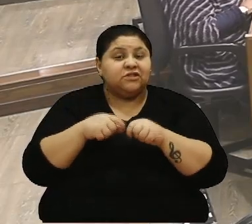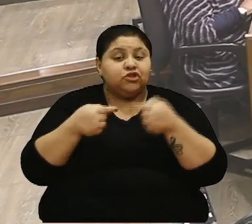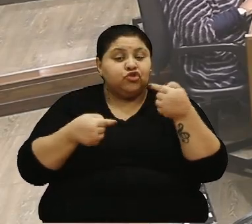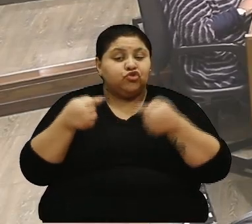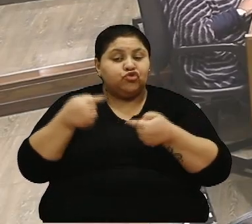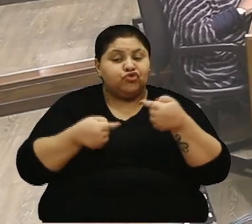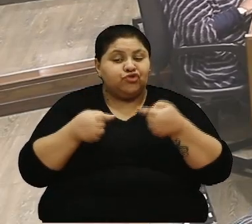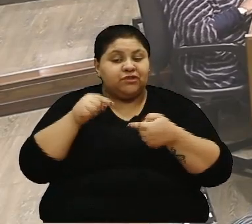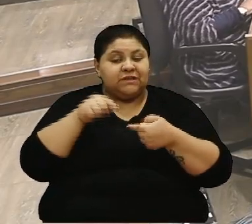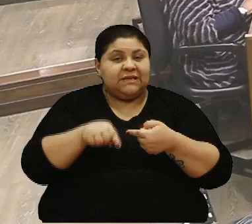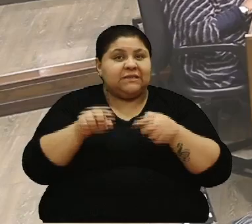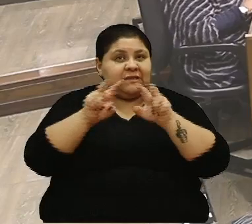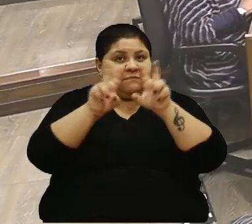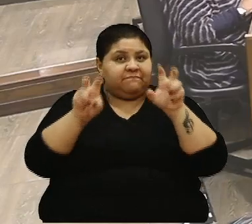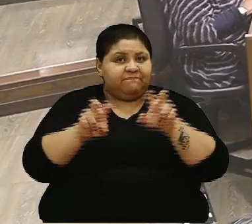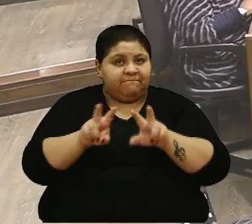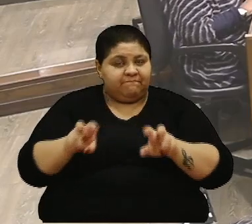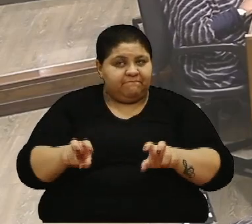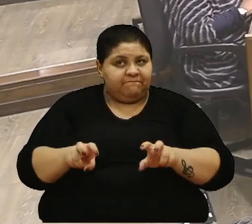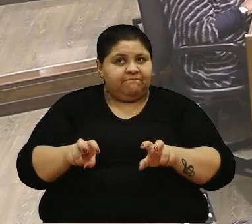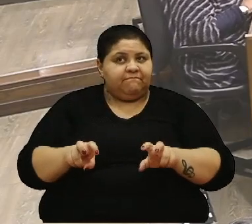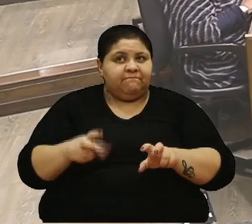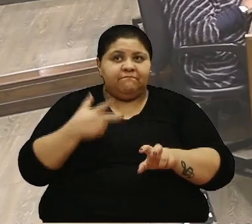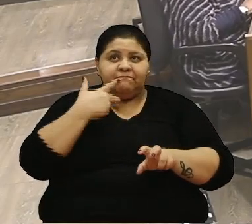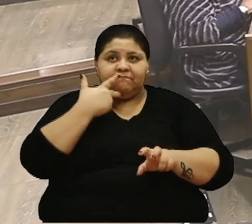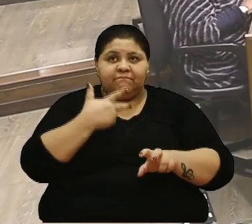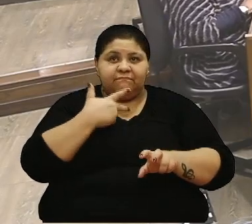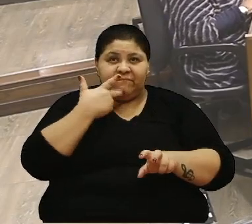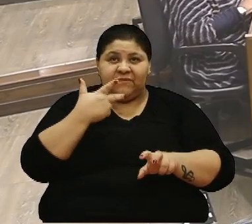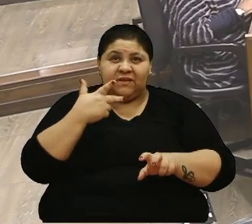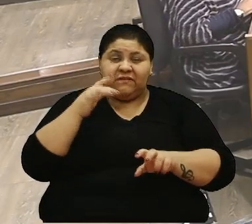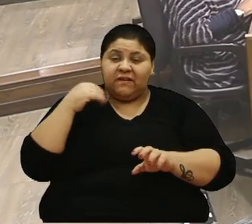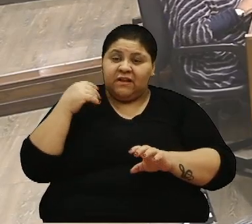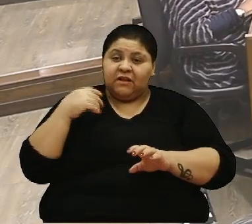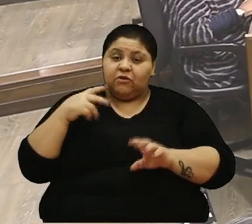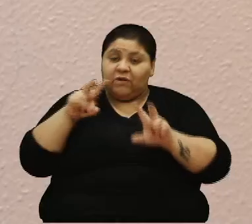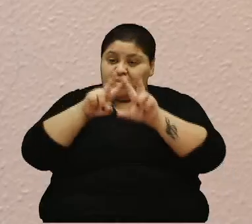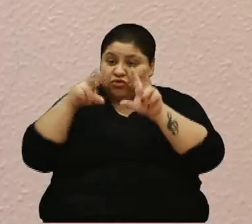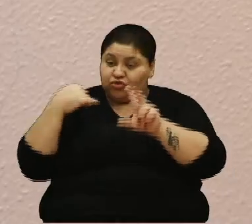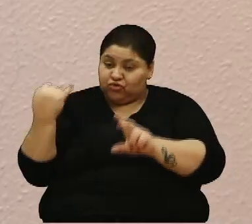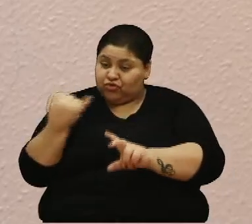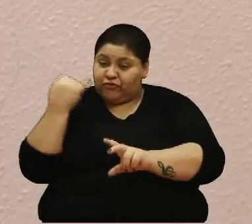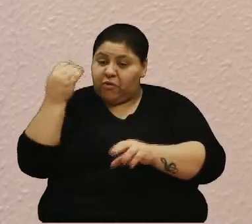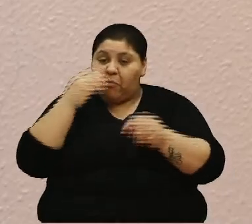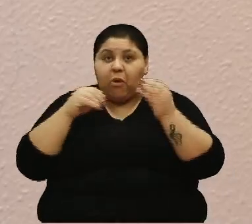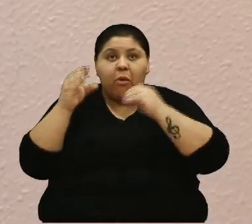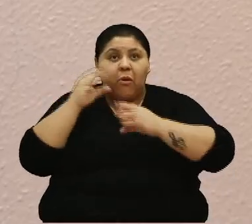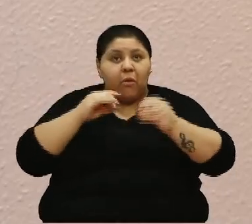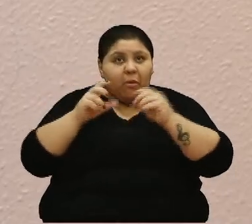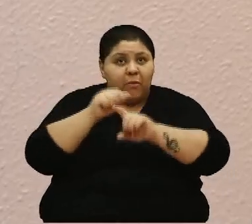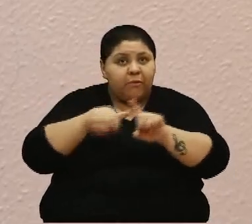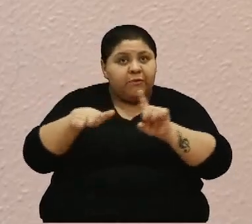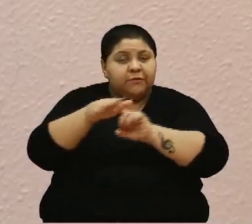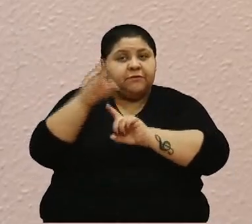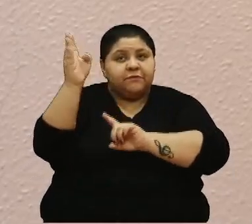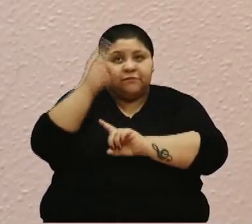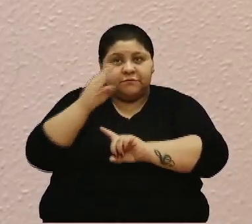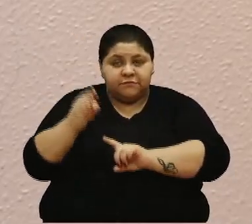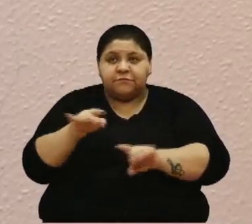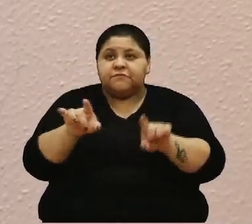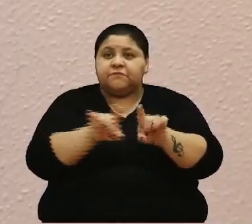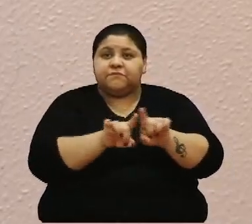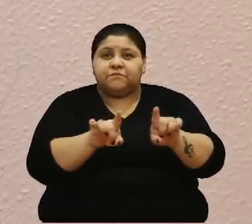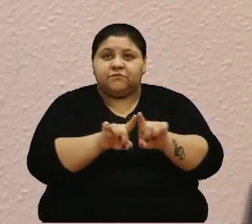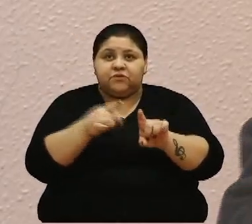mais esses temas, quando eles tratam de algo tão caro, tão importante, tão polêmico para a sociedade brasileira. Inclusive,